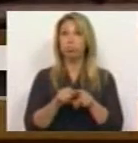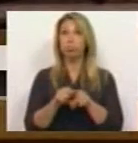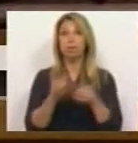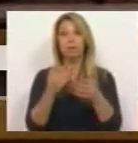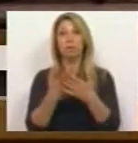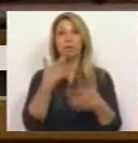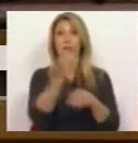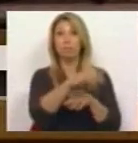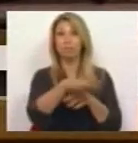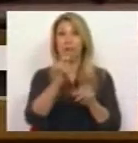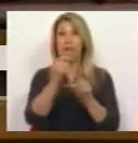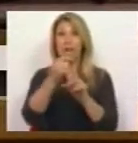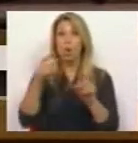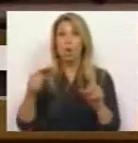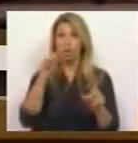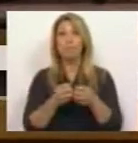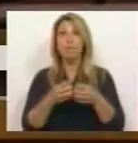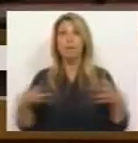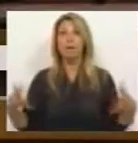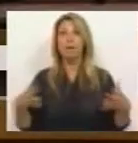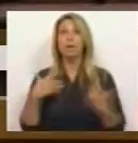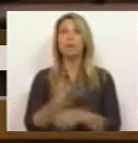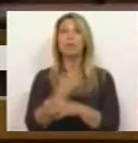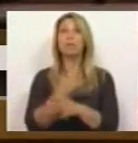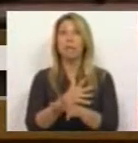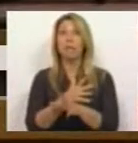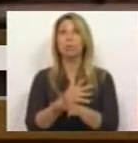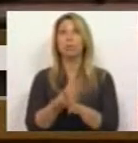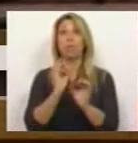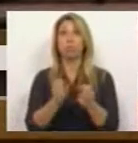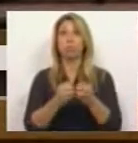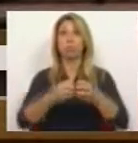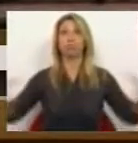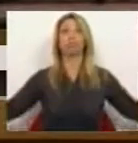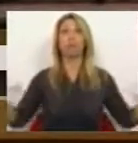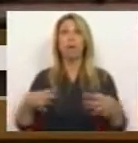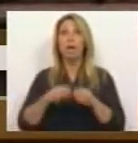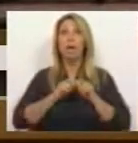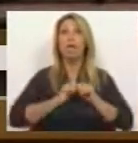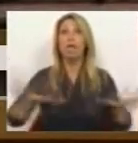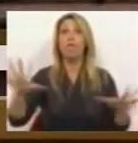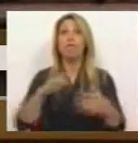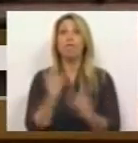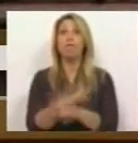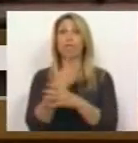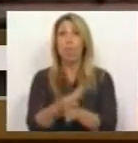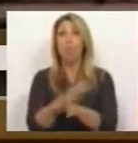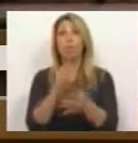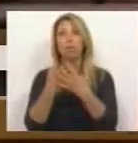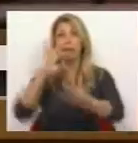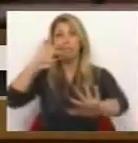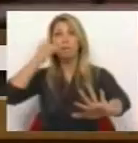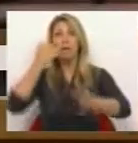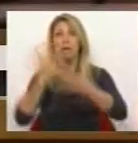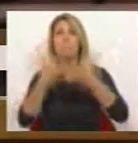que promoveram a plantação do eucalipto levaram ao aumento da sua dimensão, sendo o seu impacto cada vez maior sobre as populações